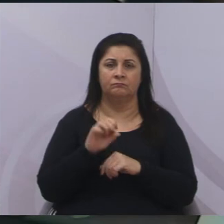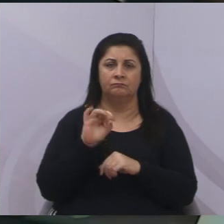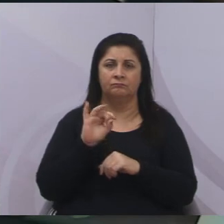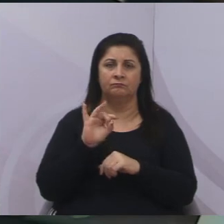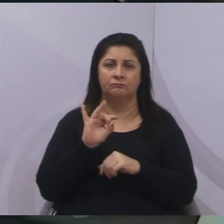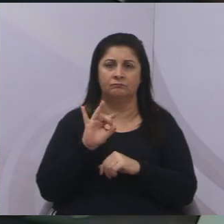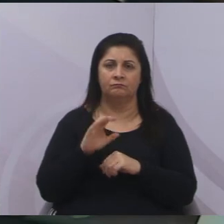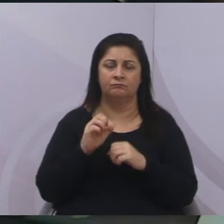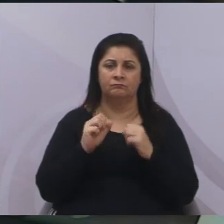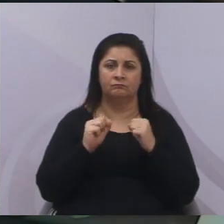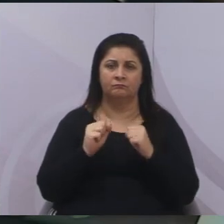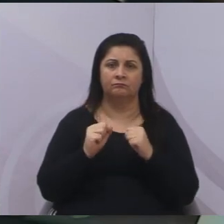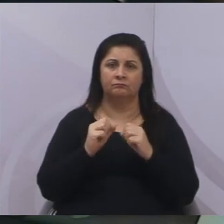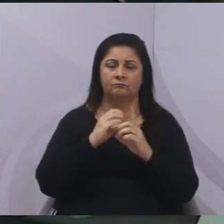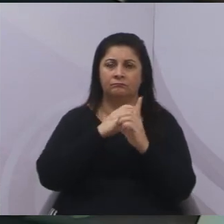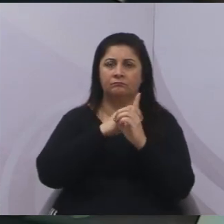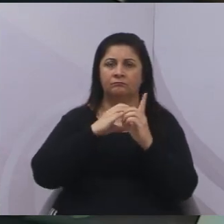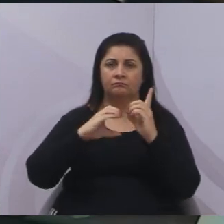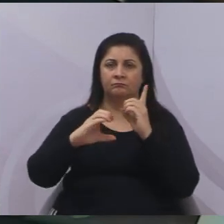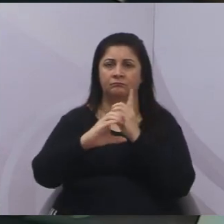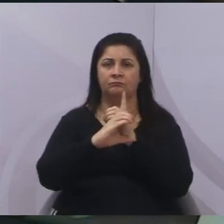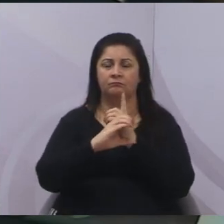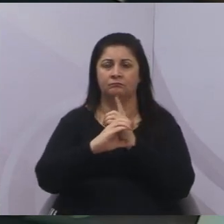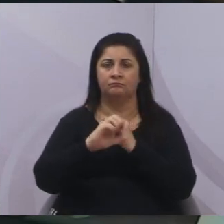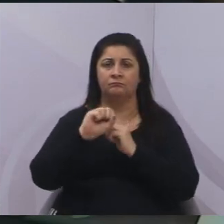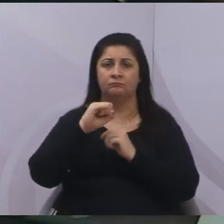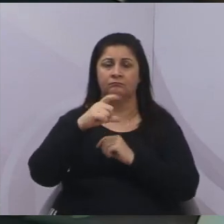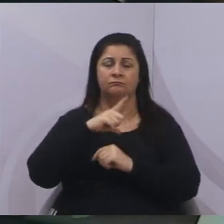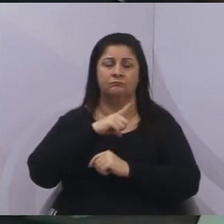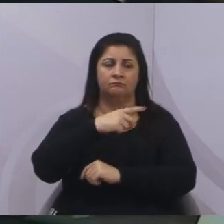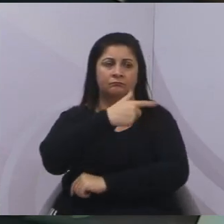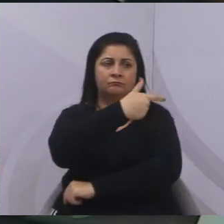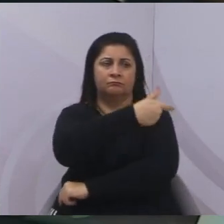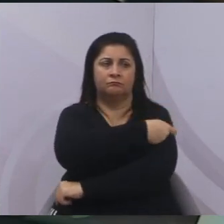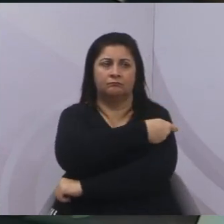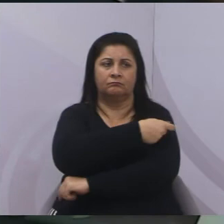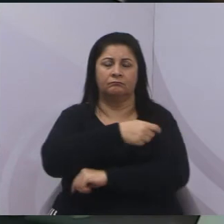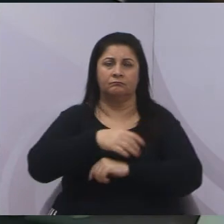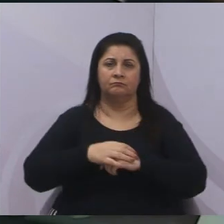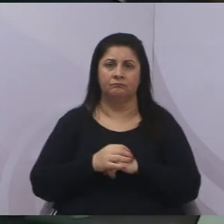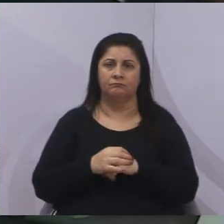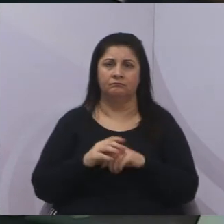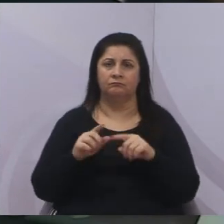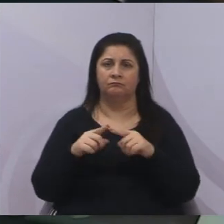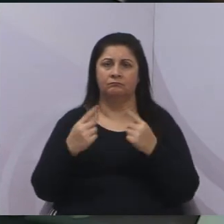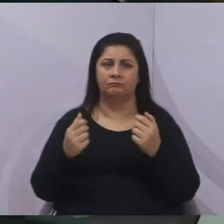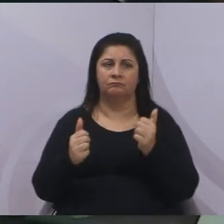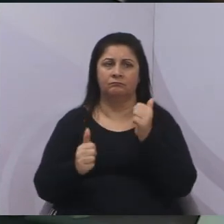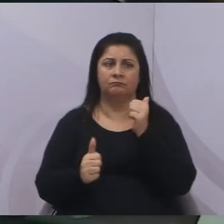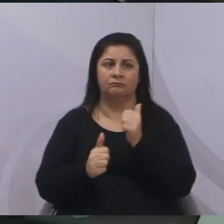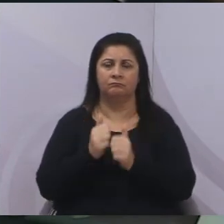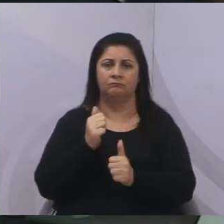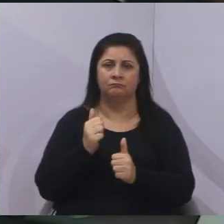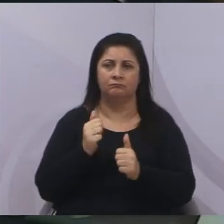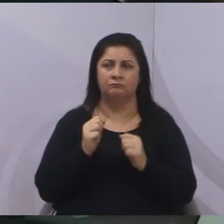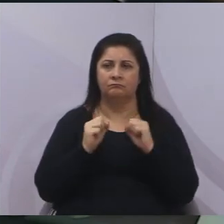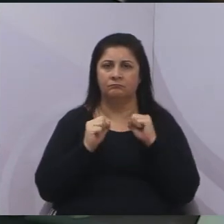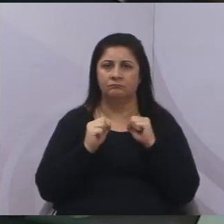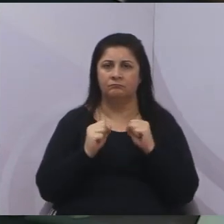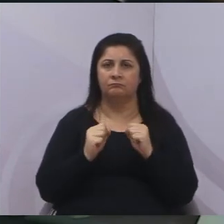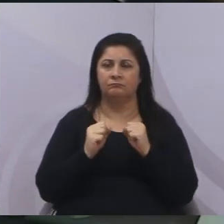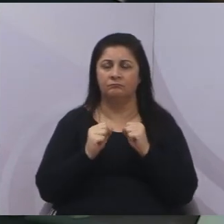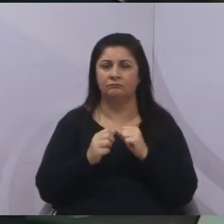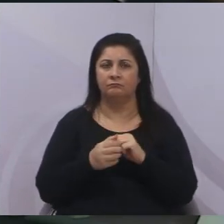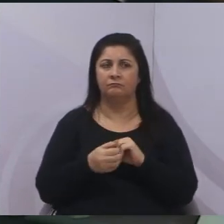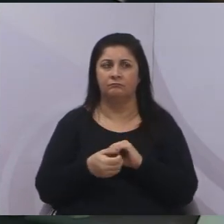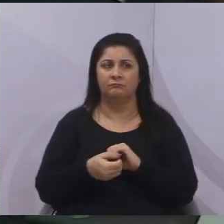vacinado. Enquanto o estádio lá, a pessoa vai e pode participar sem ter a